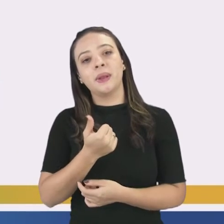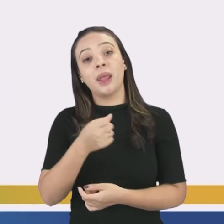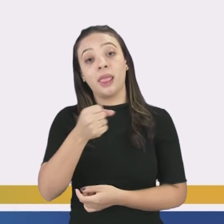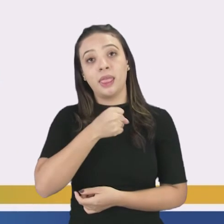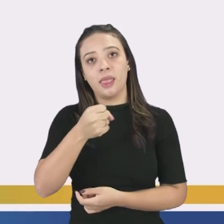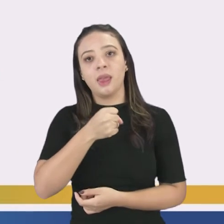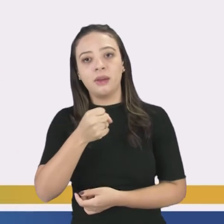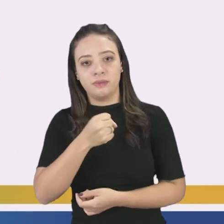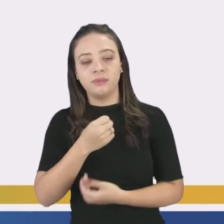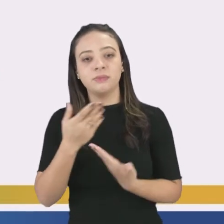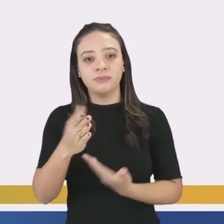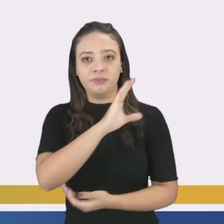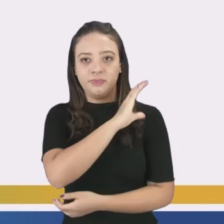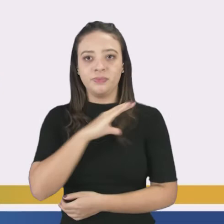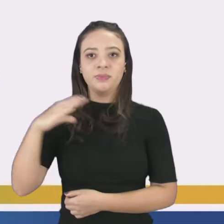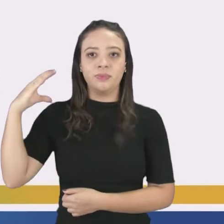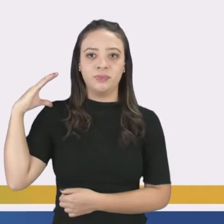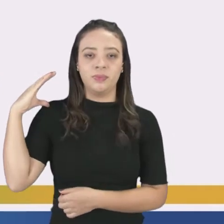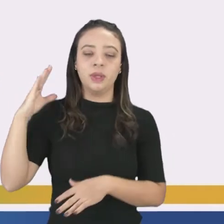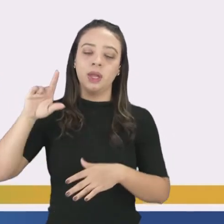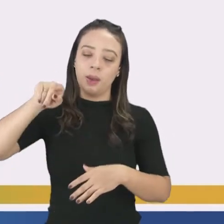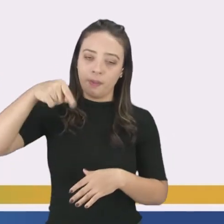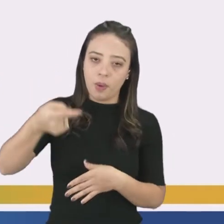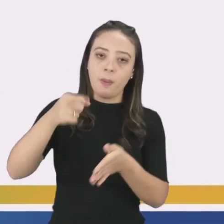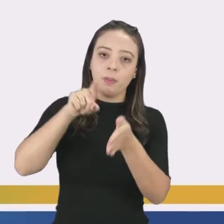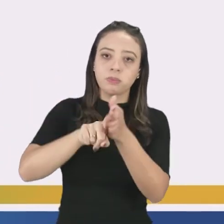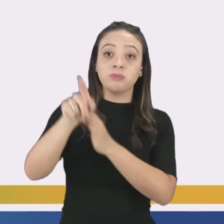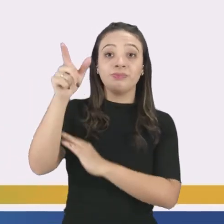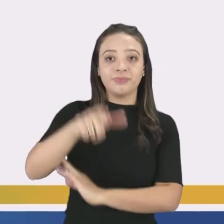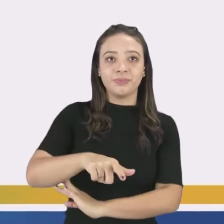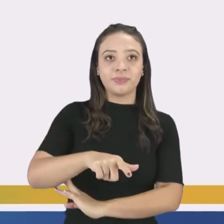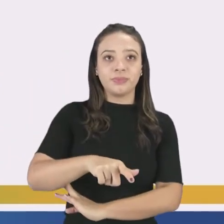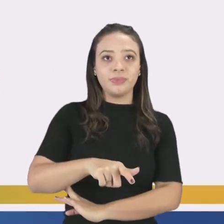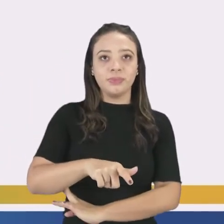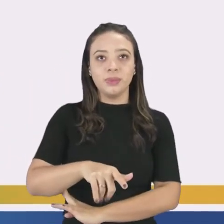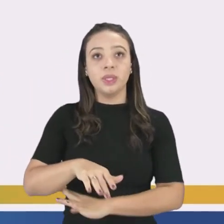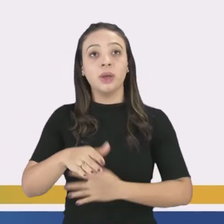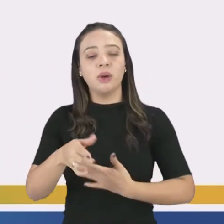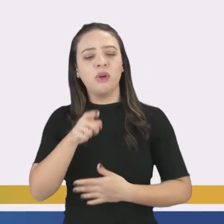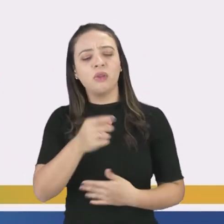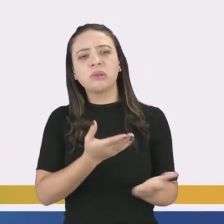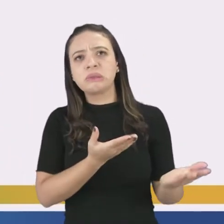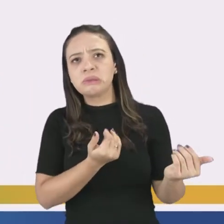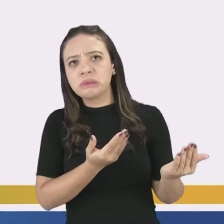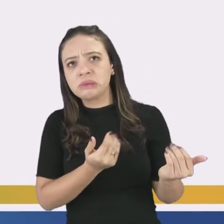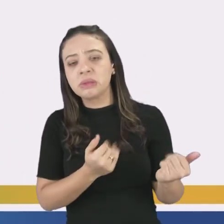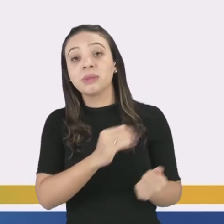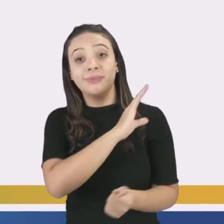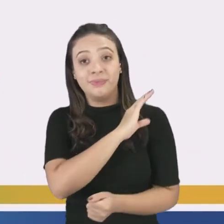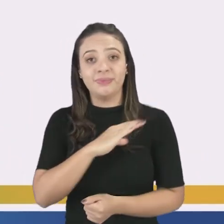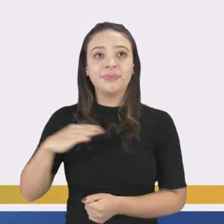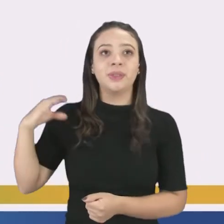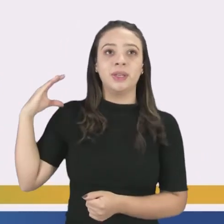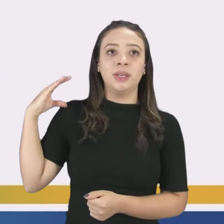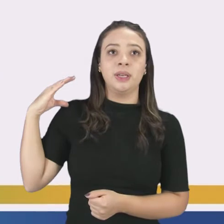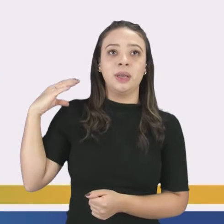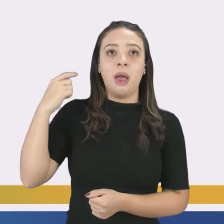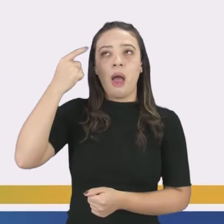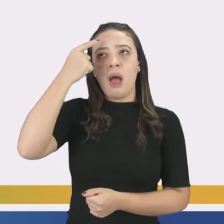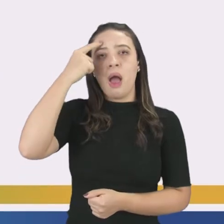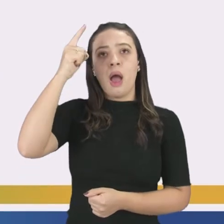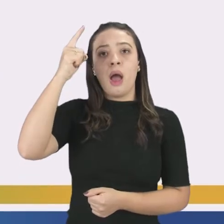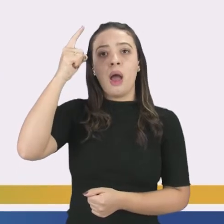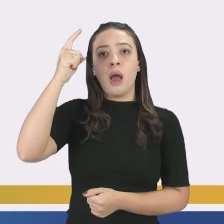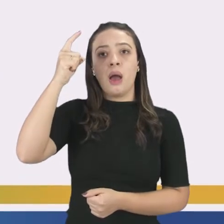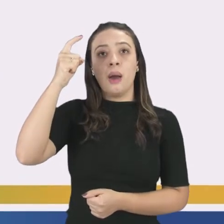dela. E aí ele vai perguntar novamente: quando a jovem, praticamente adolescente, Clarice Lispector, descobre que realmente